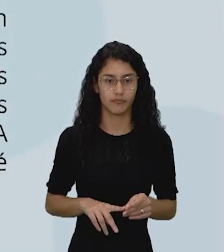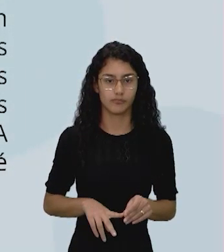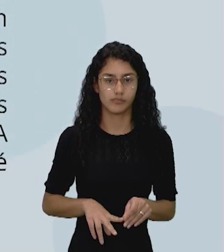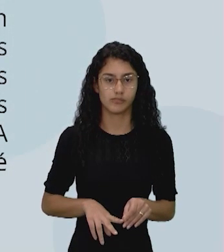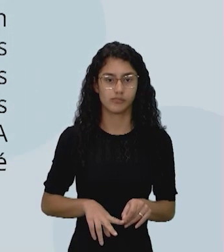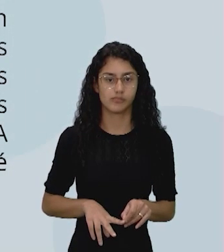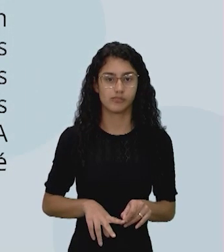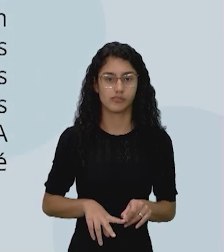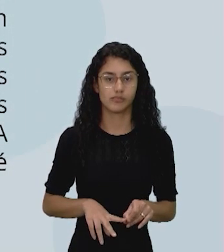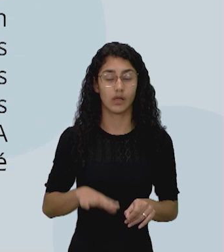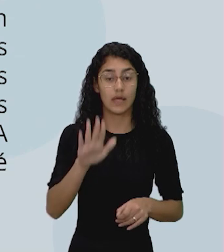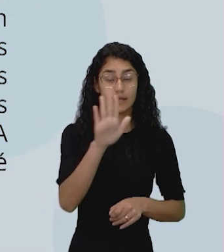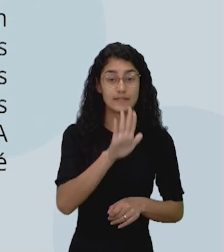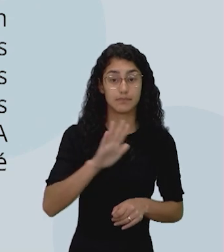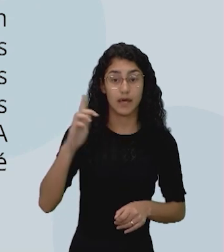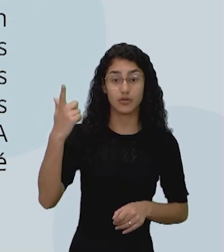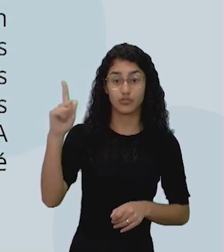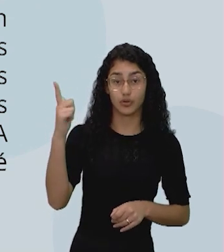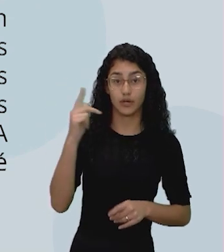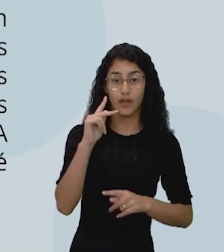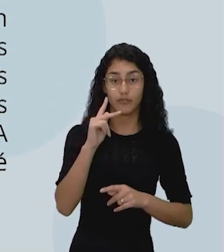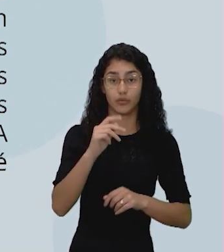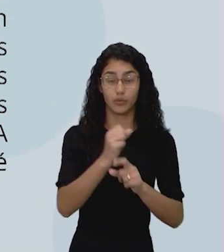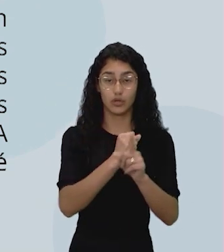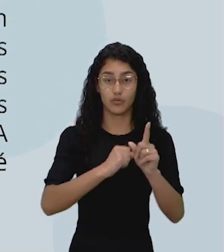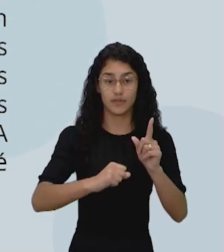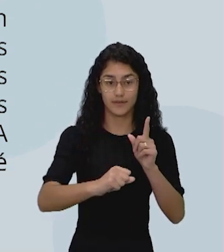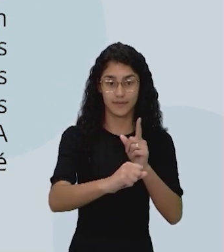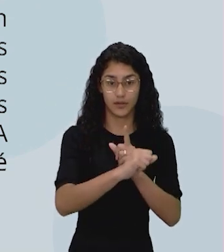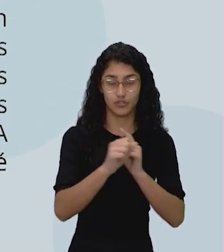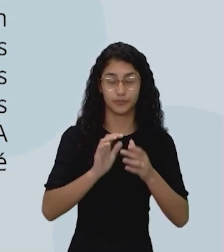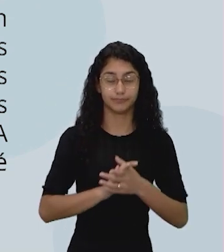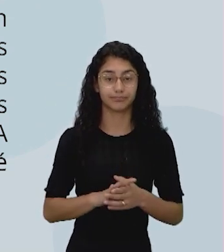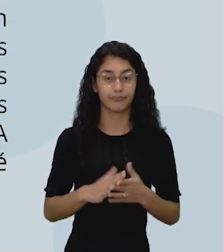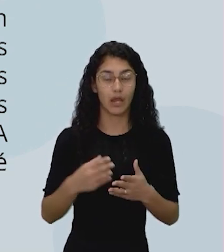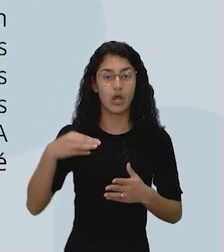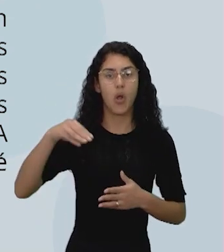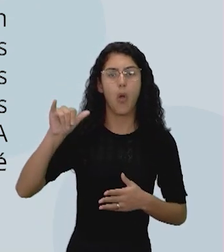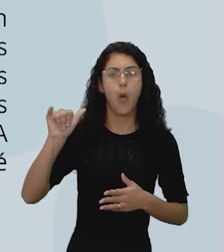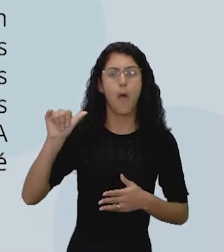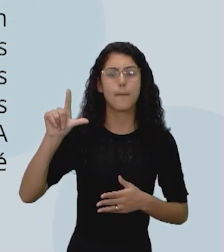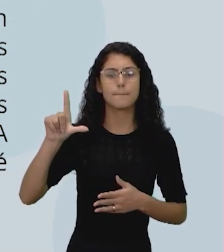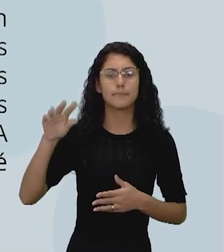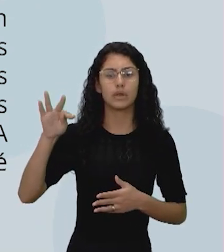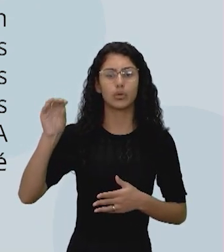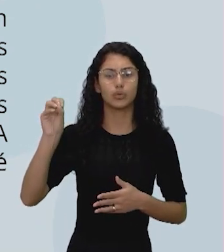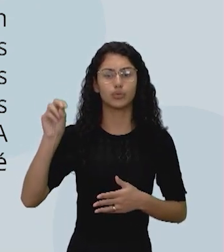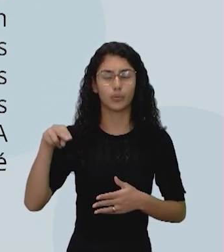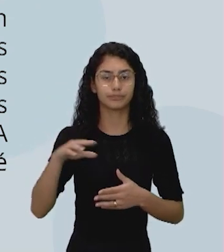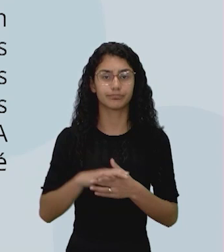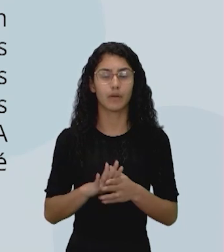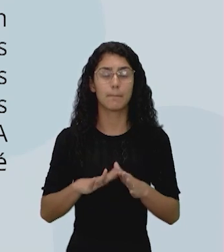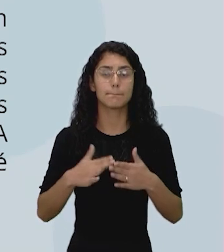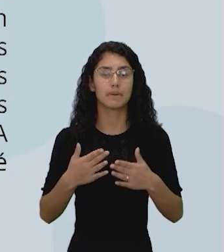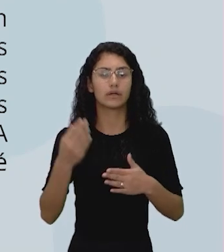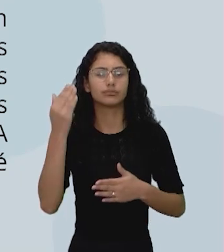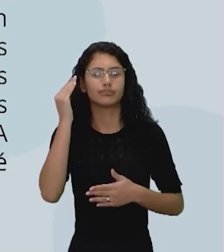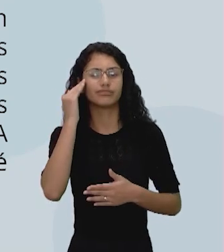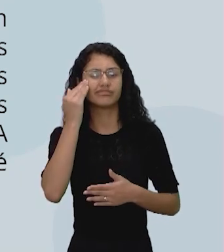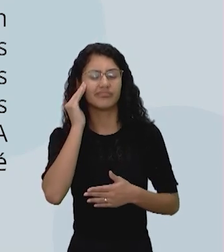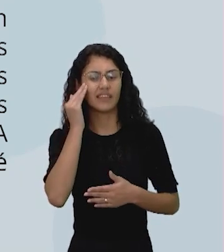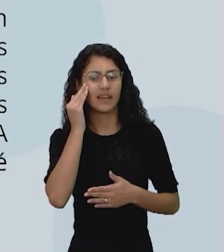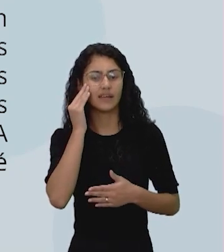espaço geográfico e sociedade. De acordo com Milton Santos, para aprofundar a compreensão do espaço social, é